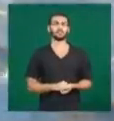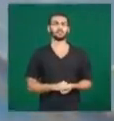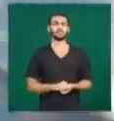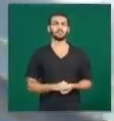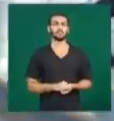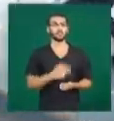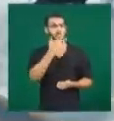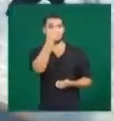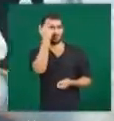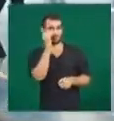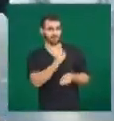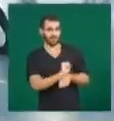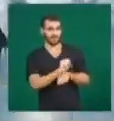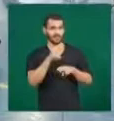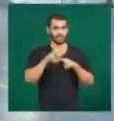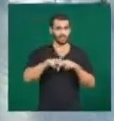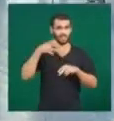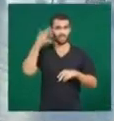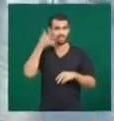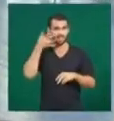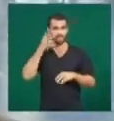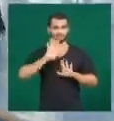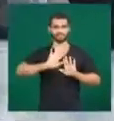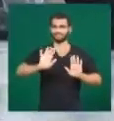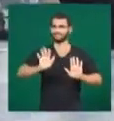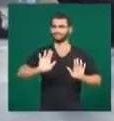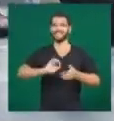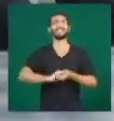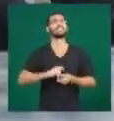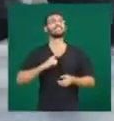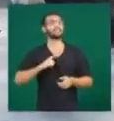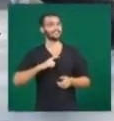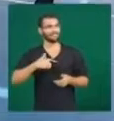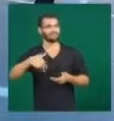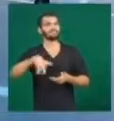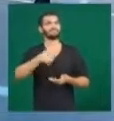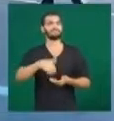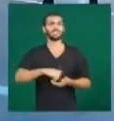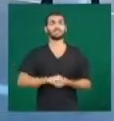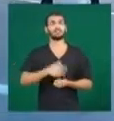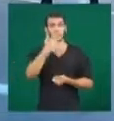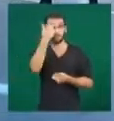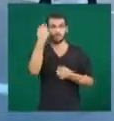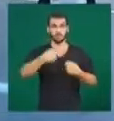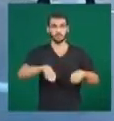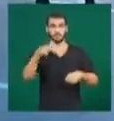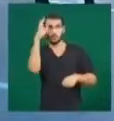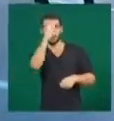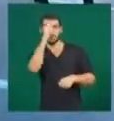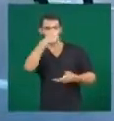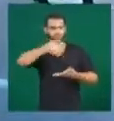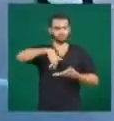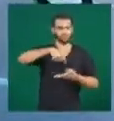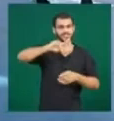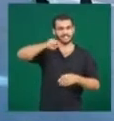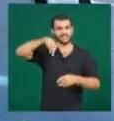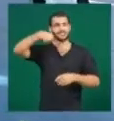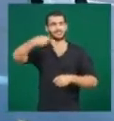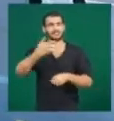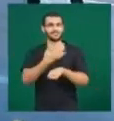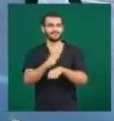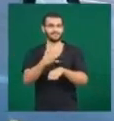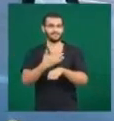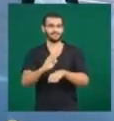E o pessoal não ficou só sentado assistindo às palestras. Teve dança também. Eles tiveram que aprender a coreografia antes de dar os